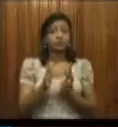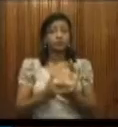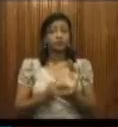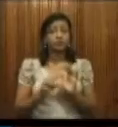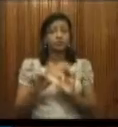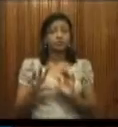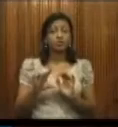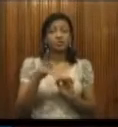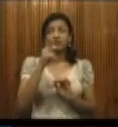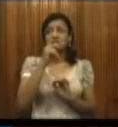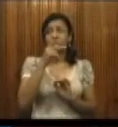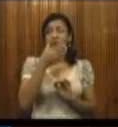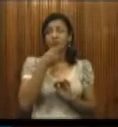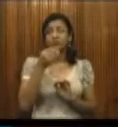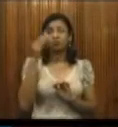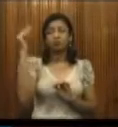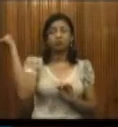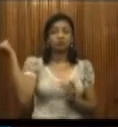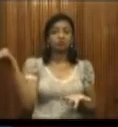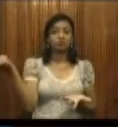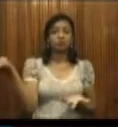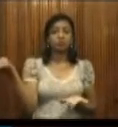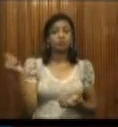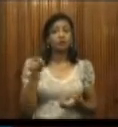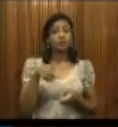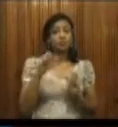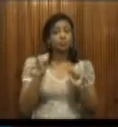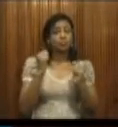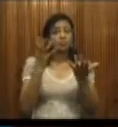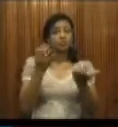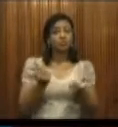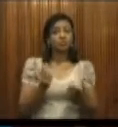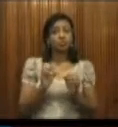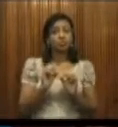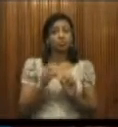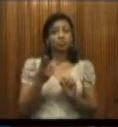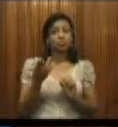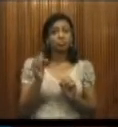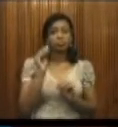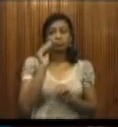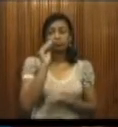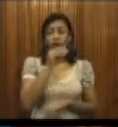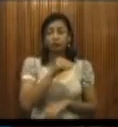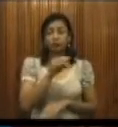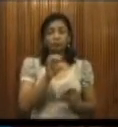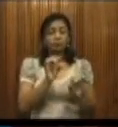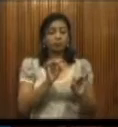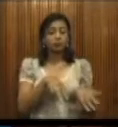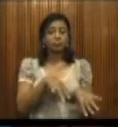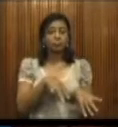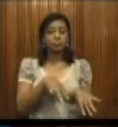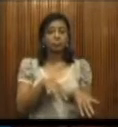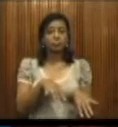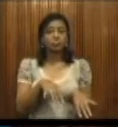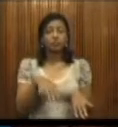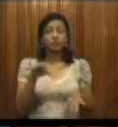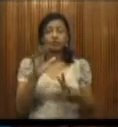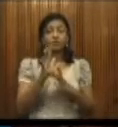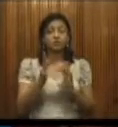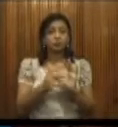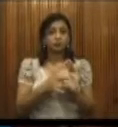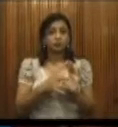a resposta dele você pode concordar ou pode jogar fora. Mas se ele é o próprio Deus, o que ele